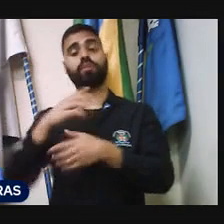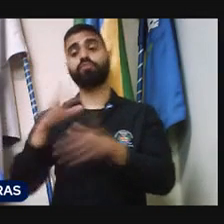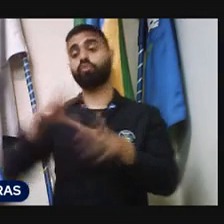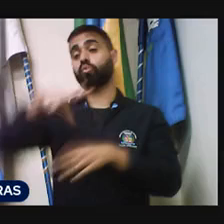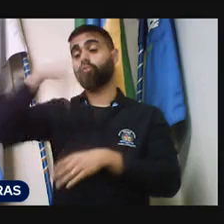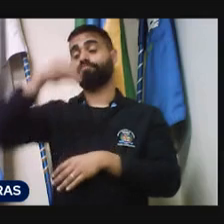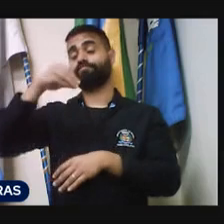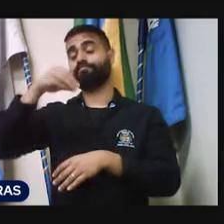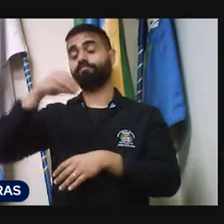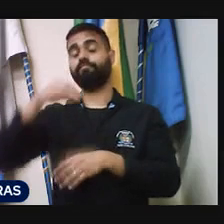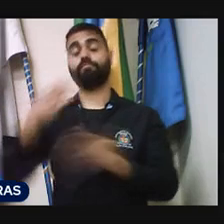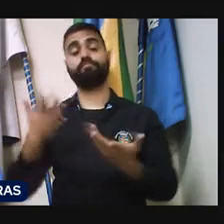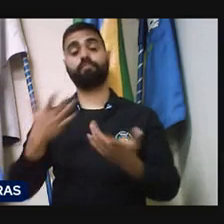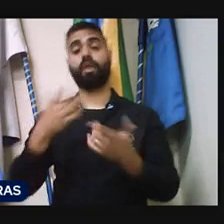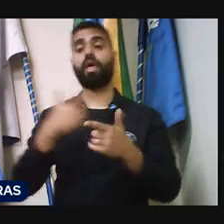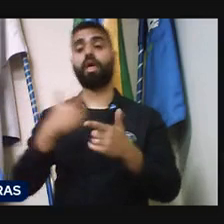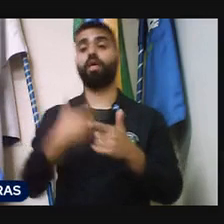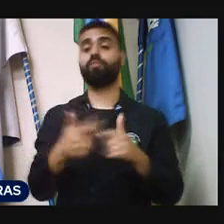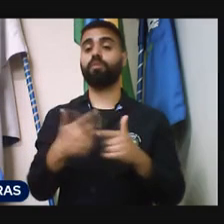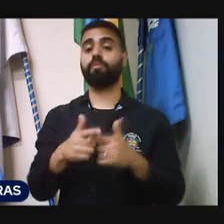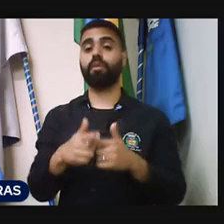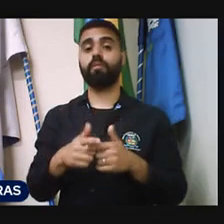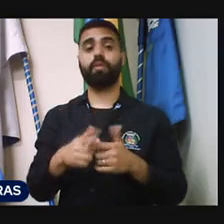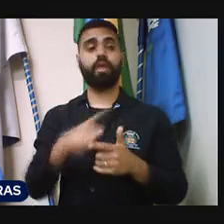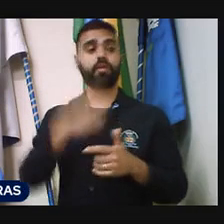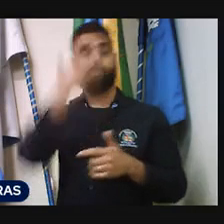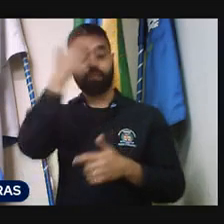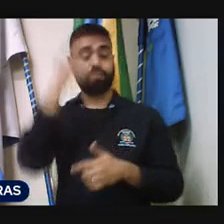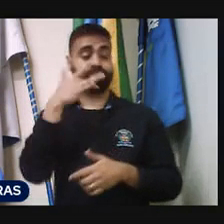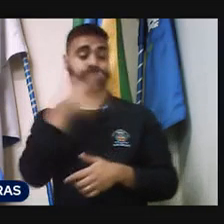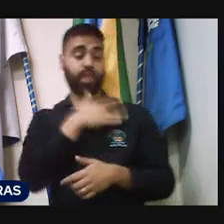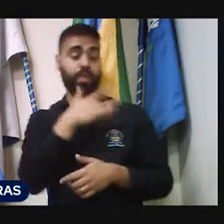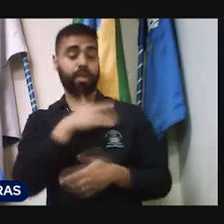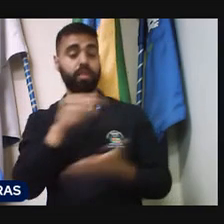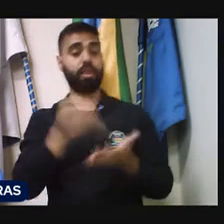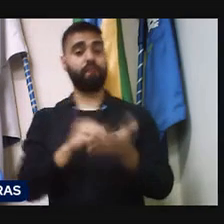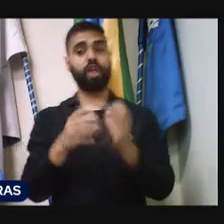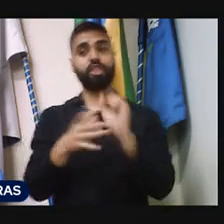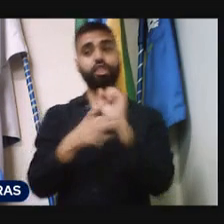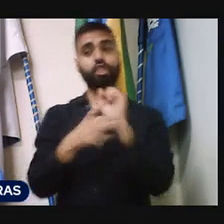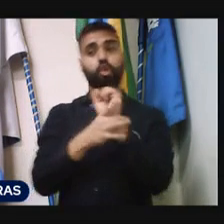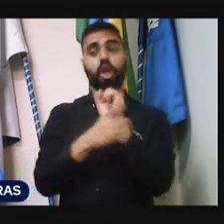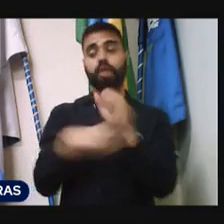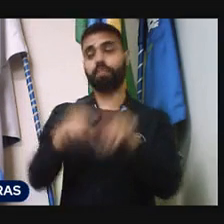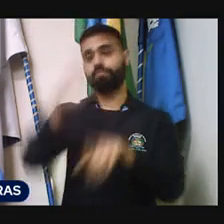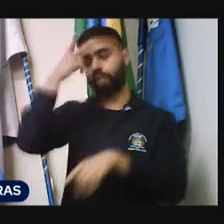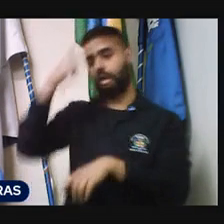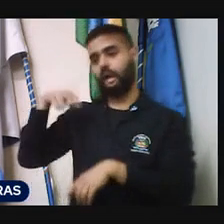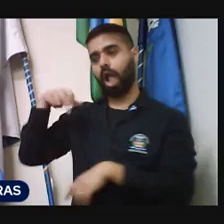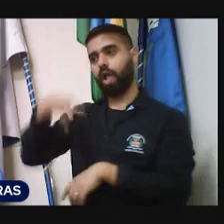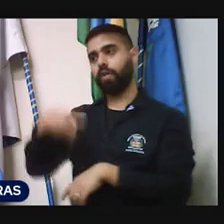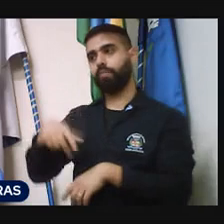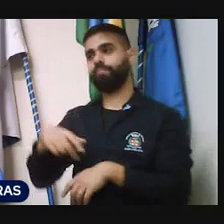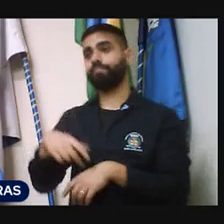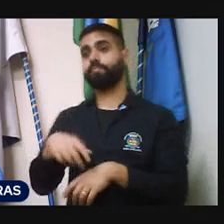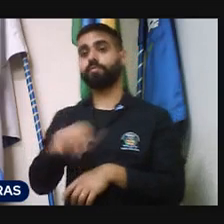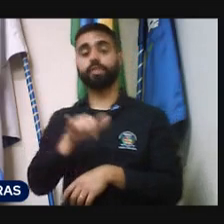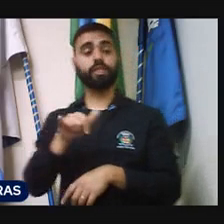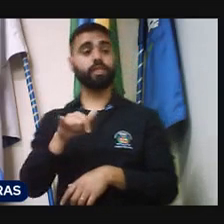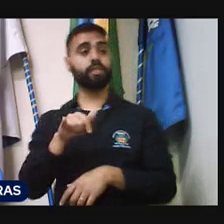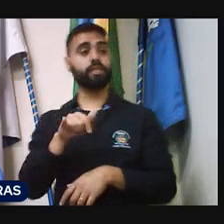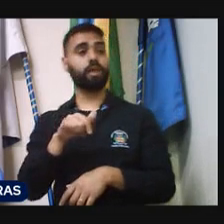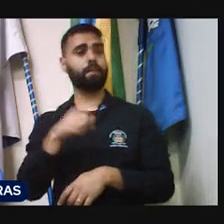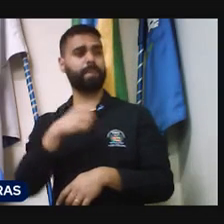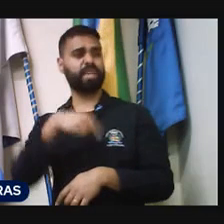queimadas essa situação tem deixado os moradores com medo e segurança bem como as pessoas o local quando em